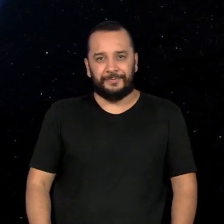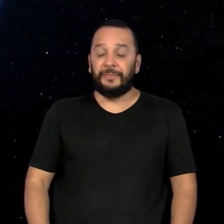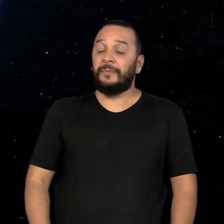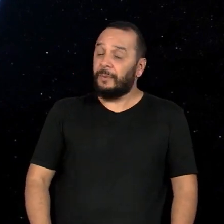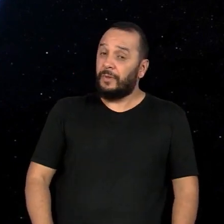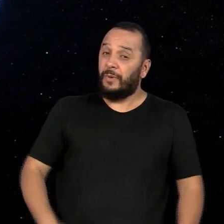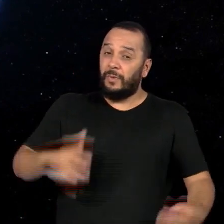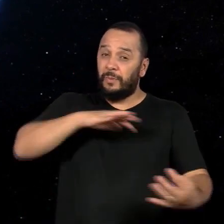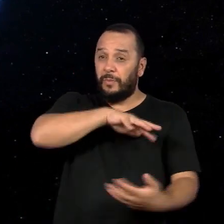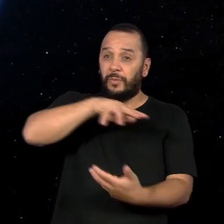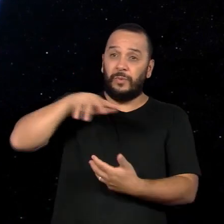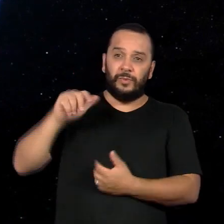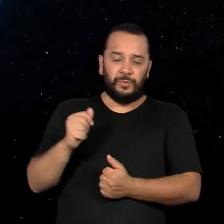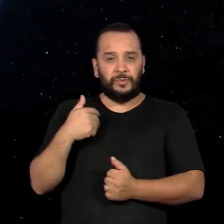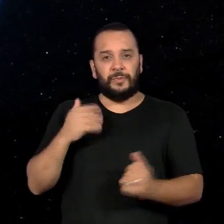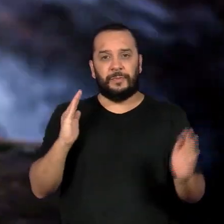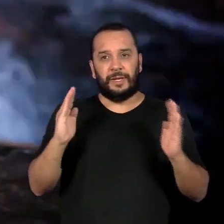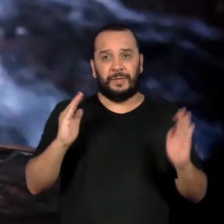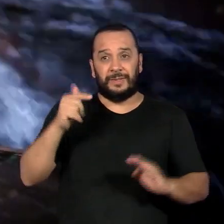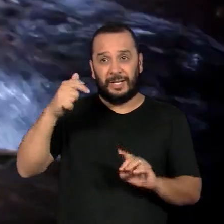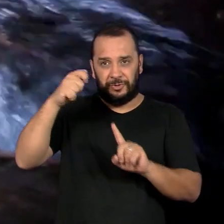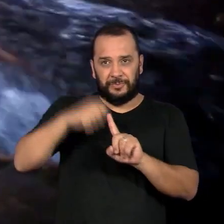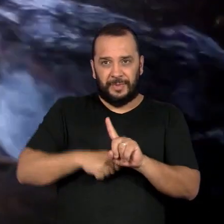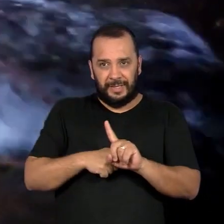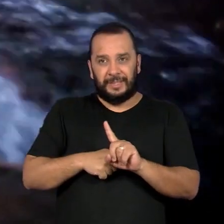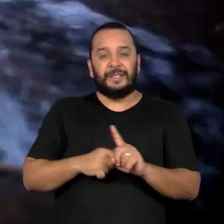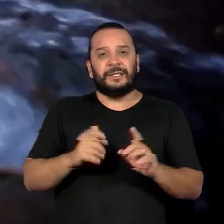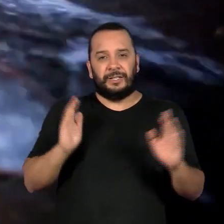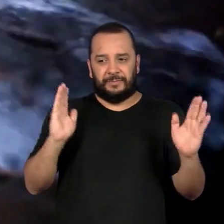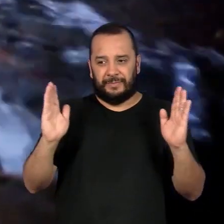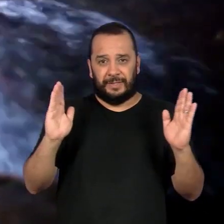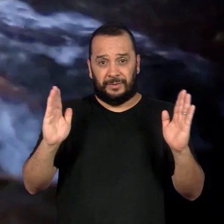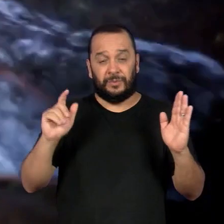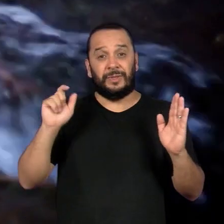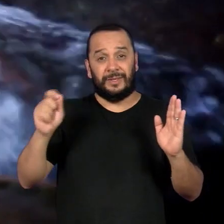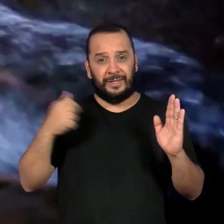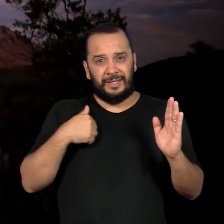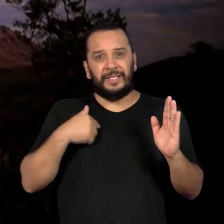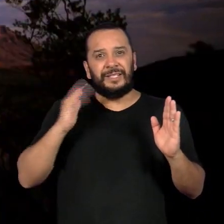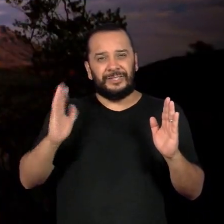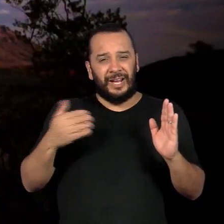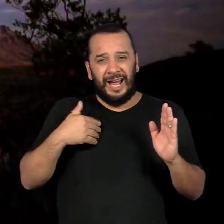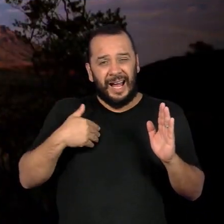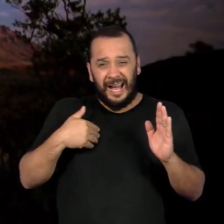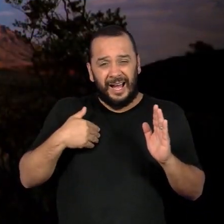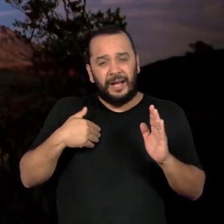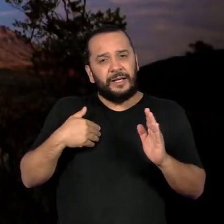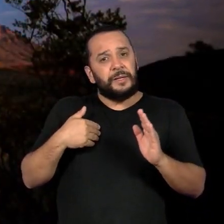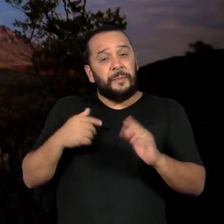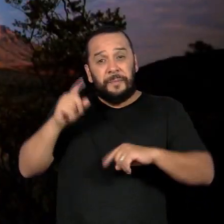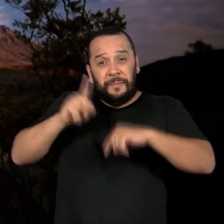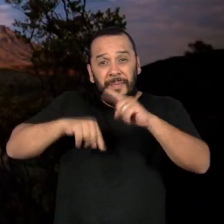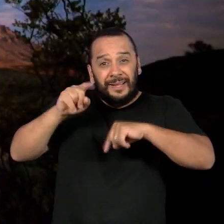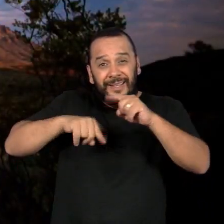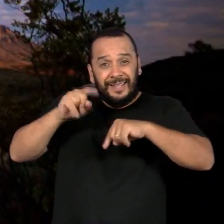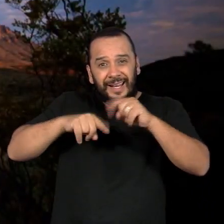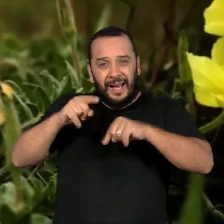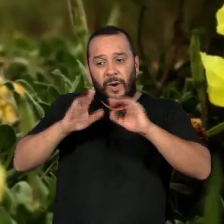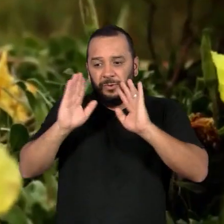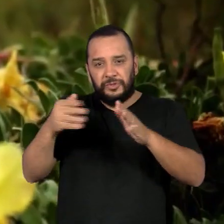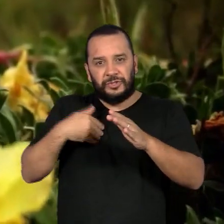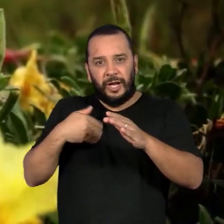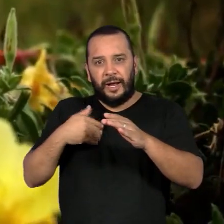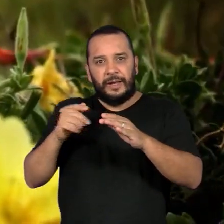7 meses, no dia 2 de agosto, os recursos que a Terra é capaz de oferecer e de regenerar no período de 1